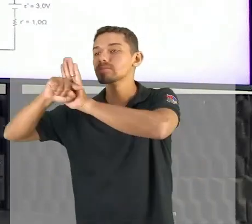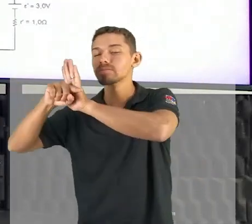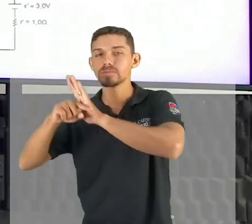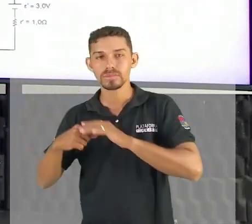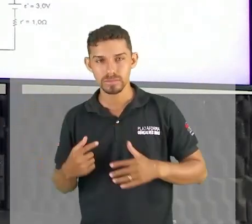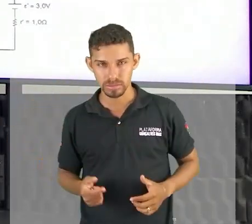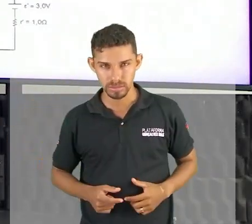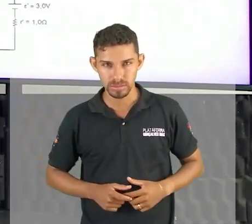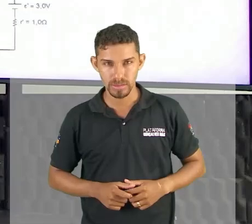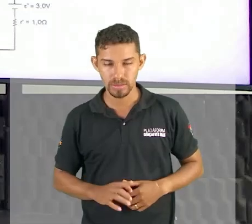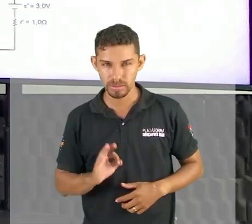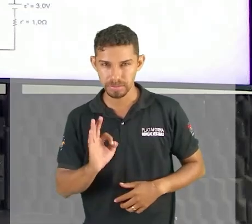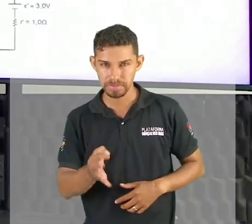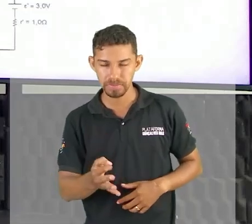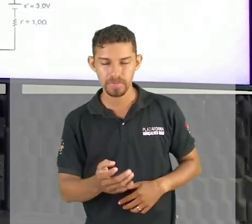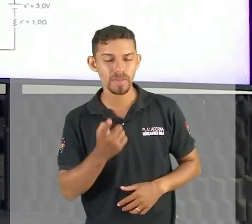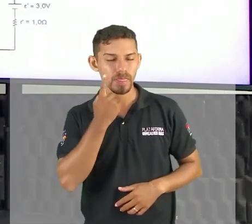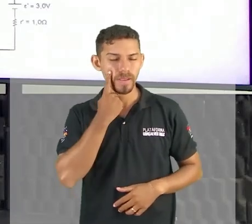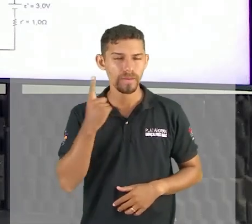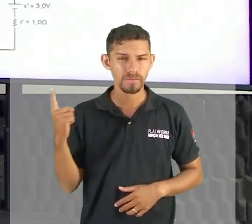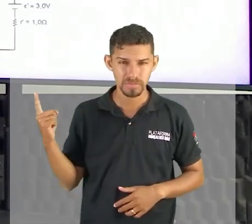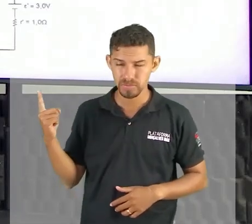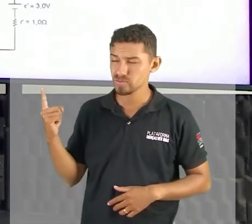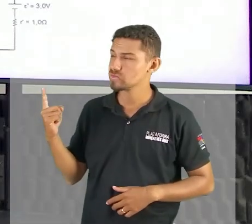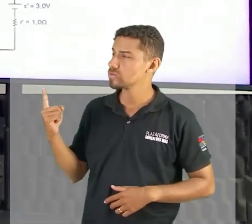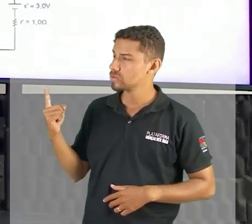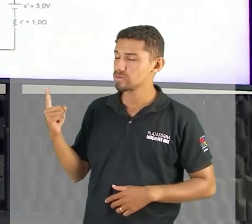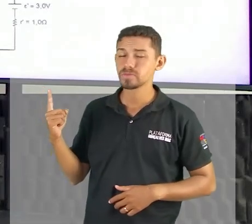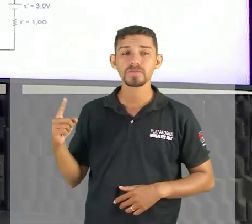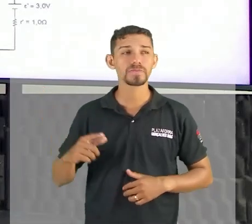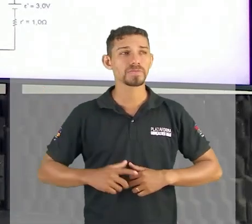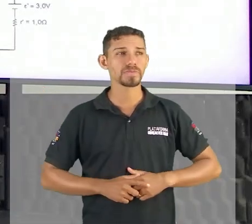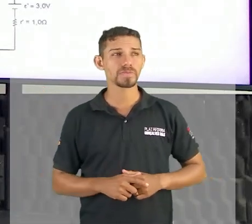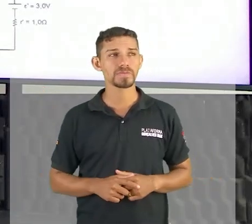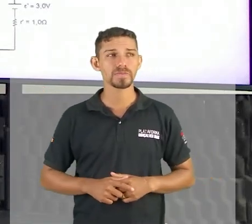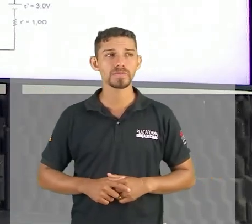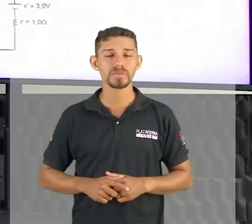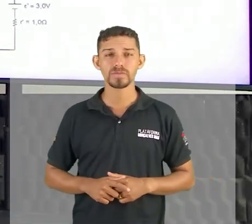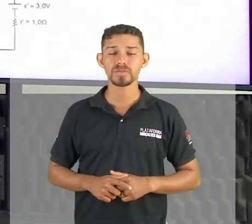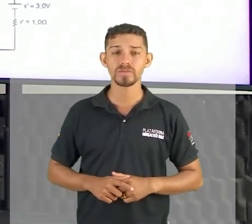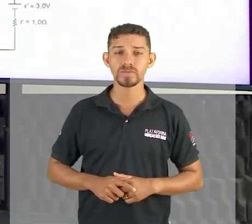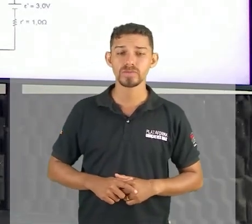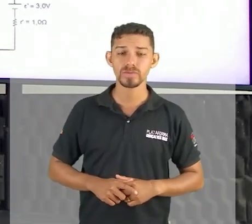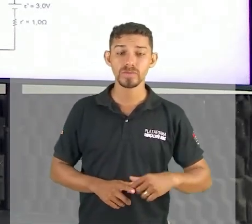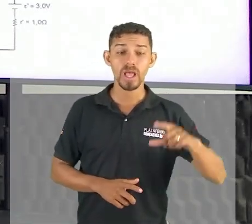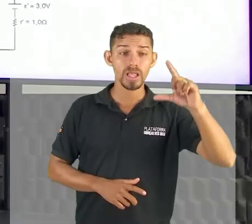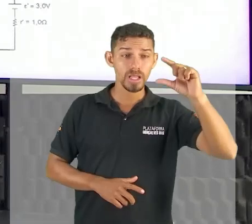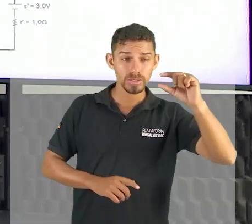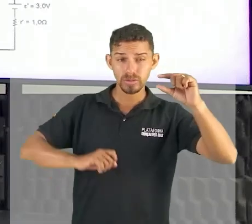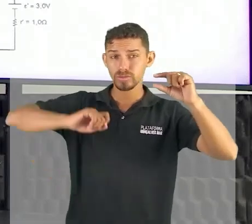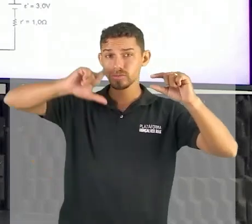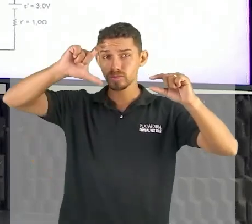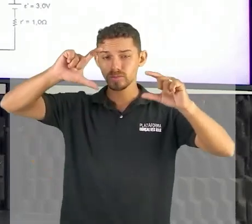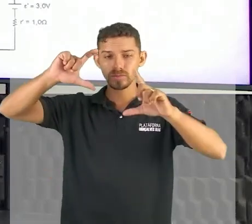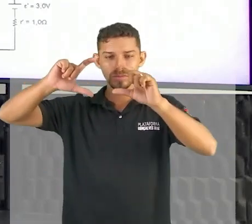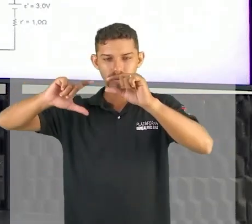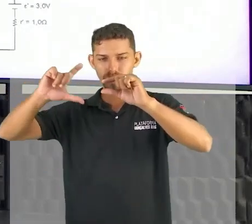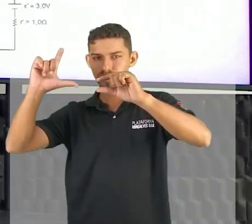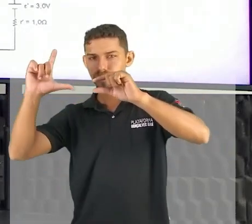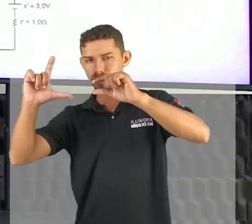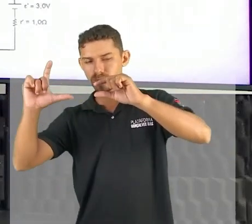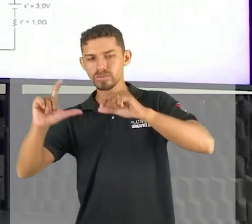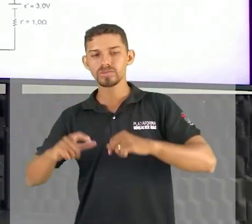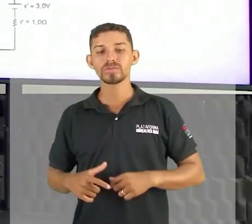negativo então vamos aqui ó para esse cara aqui ó tracinho tração tração tracinho que é a